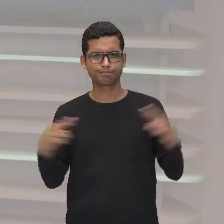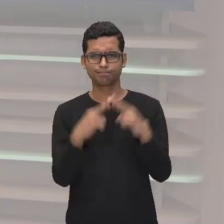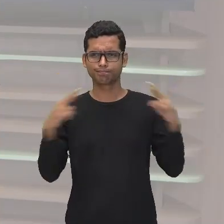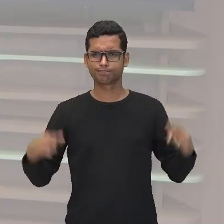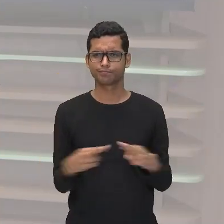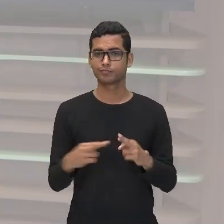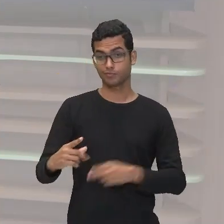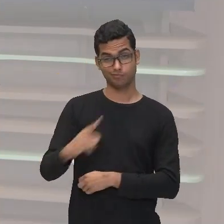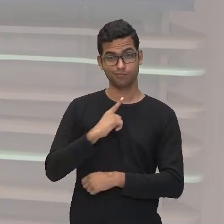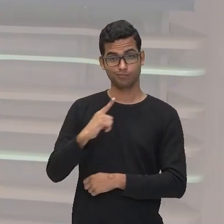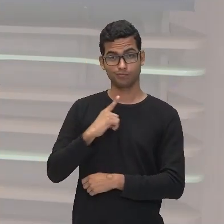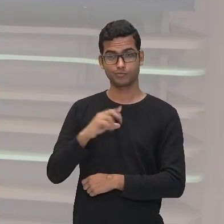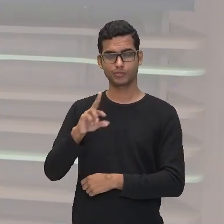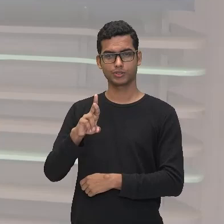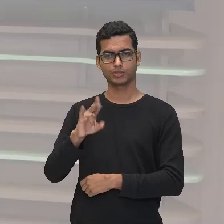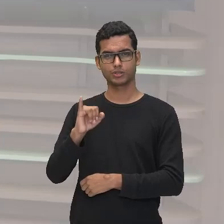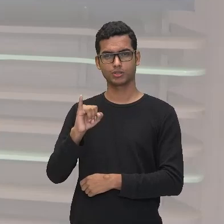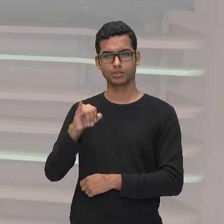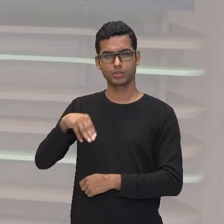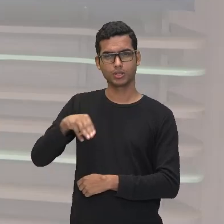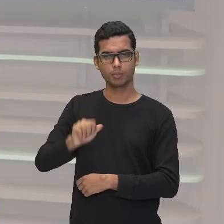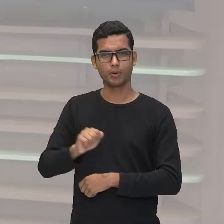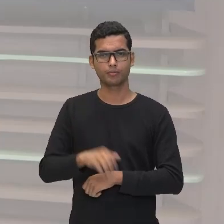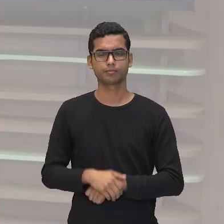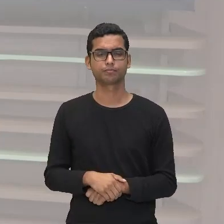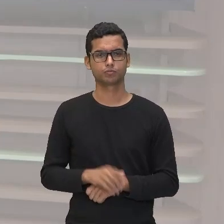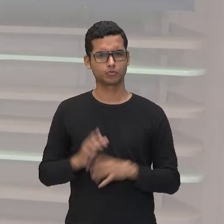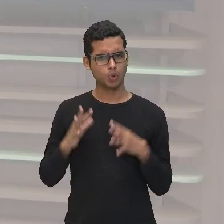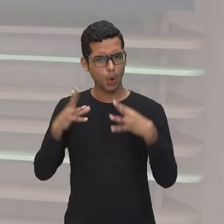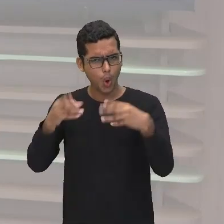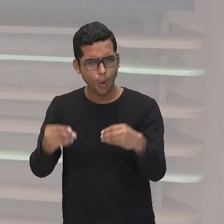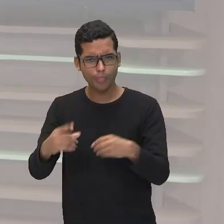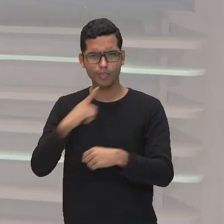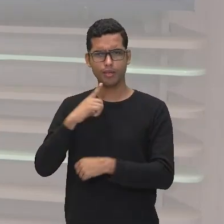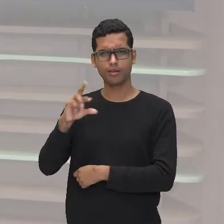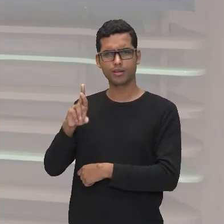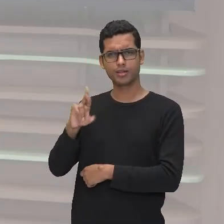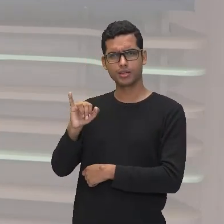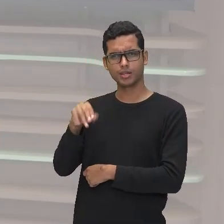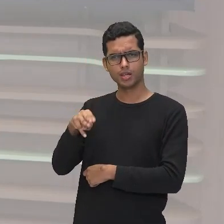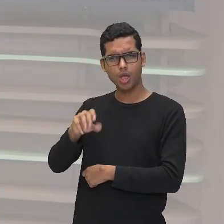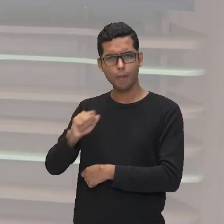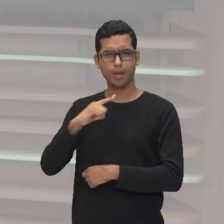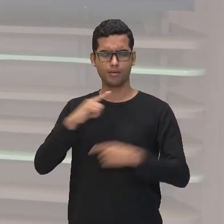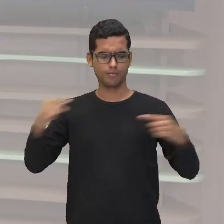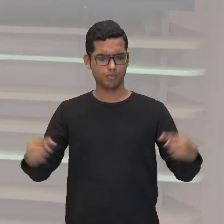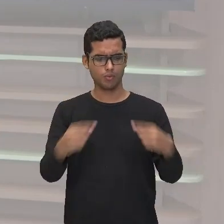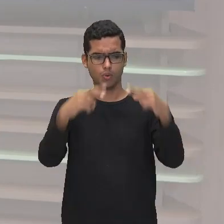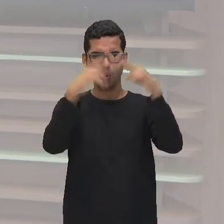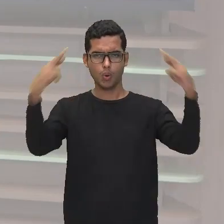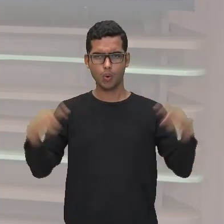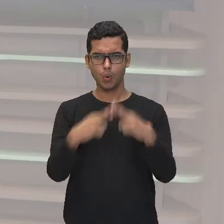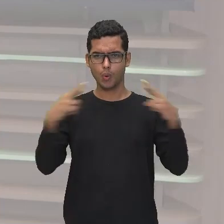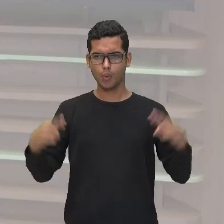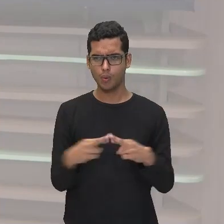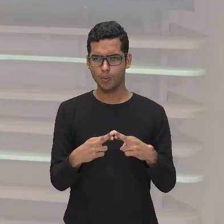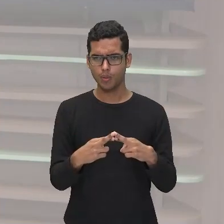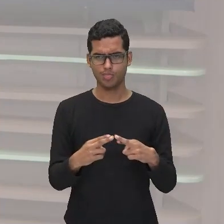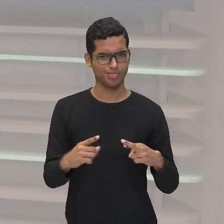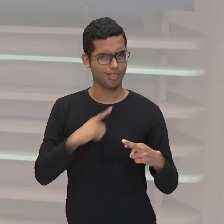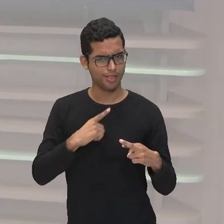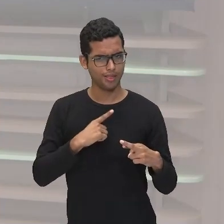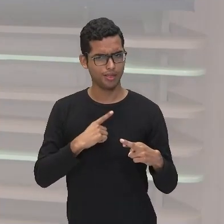Muitas vezes. Todo poema tem rima? Não necessariamente, mas a maioria deles tem. Olhe para